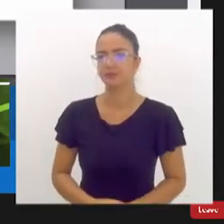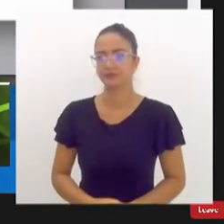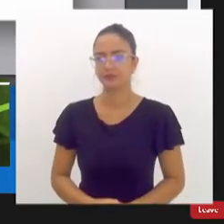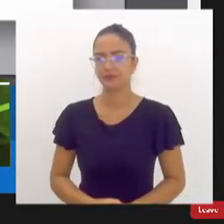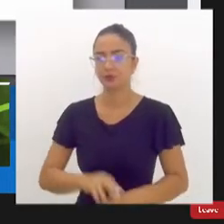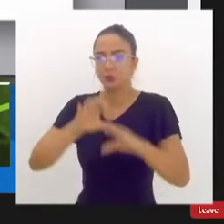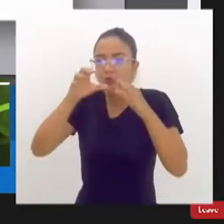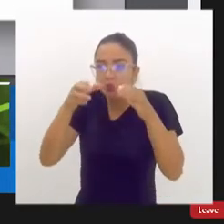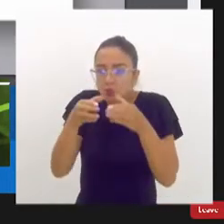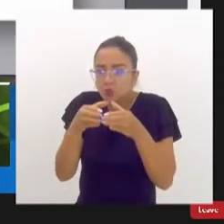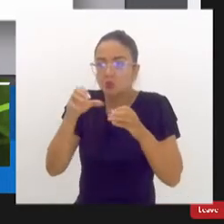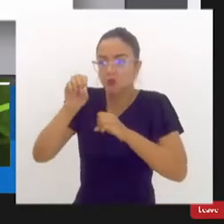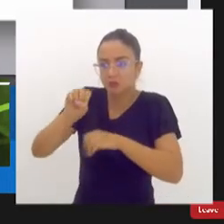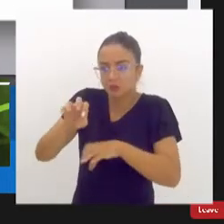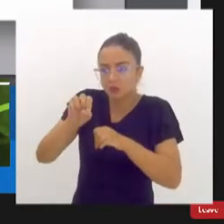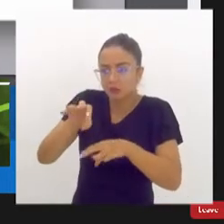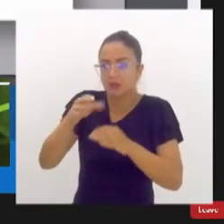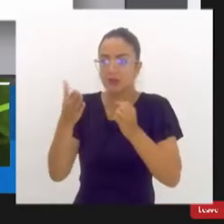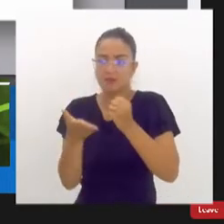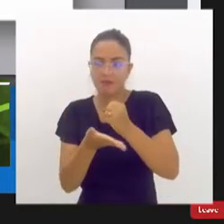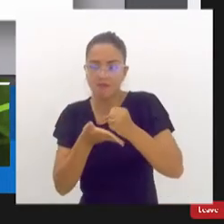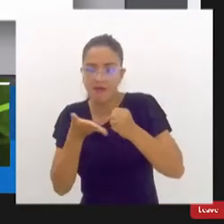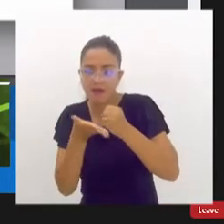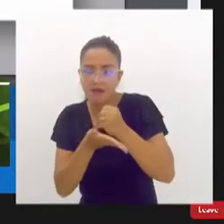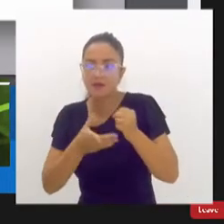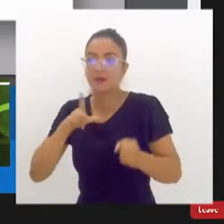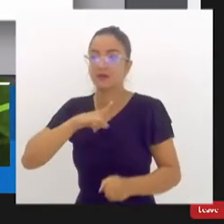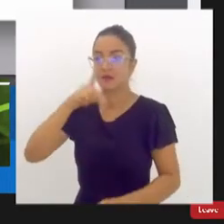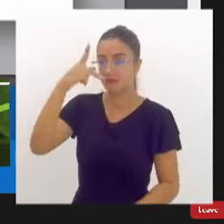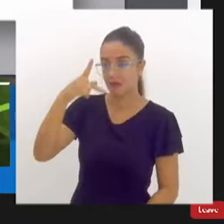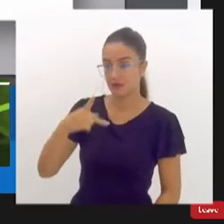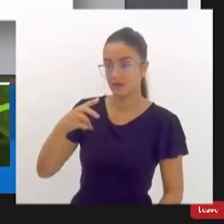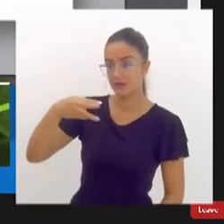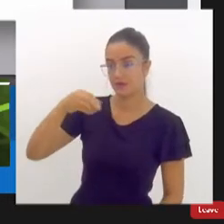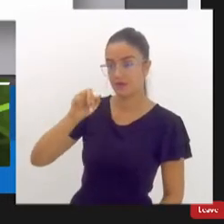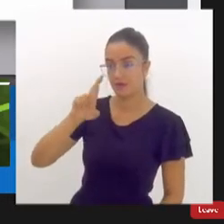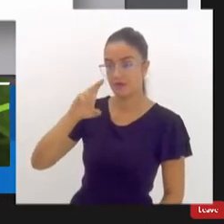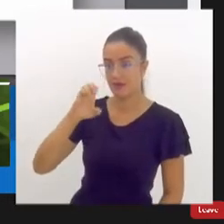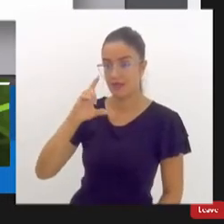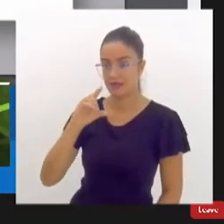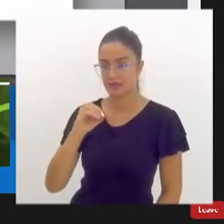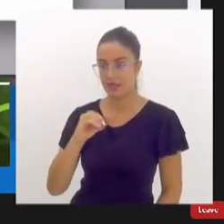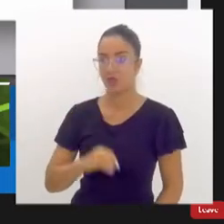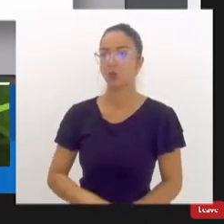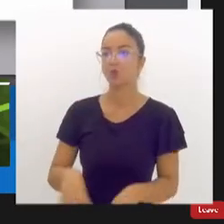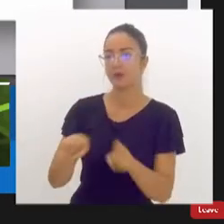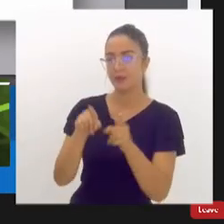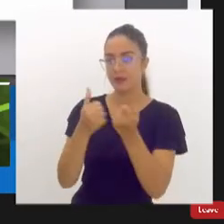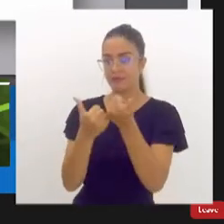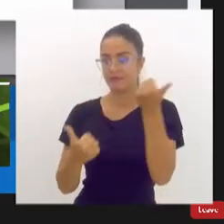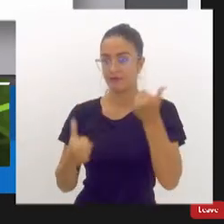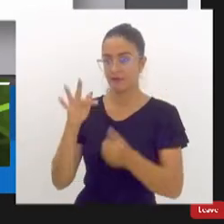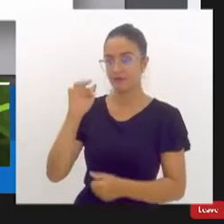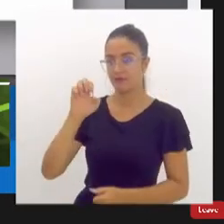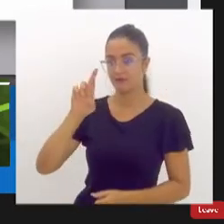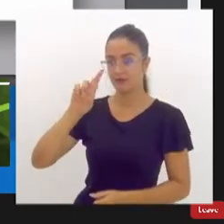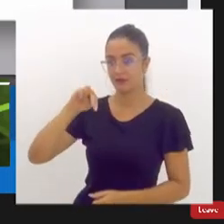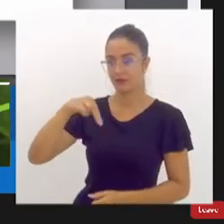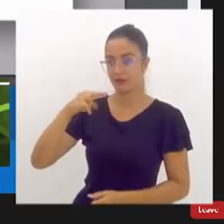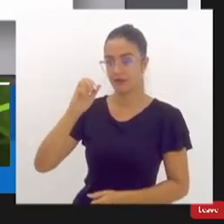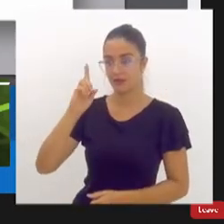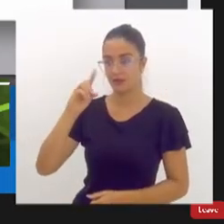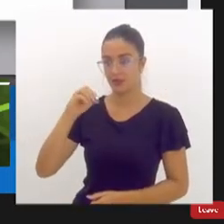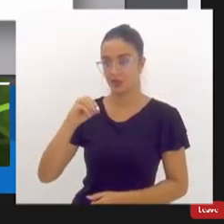A Comissão de Educação Básica, sob a presidência do conselheiro Marcelo Mocarzel e a vice-presidência do conselheiro Fernando Mendes